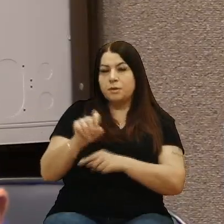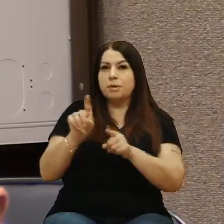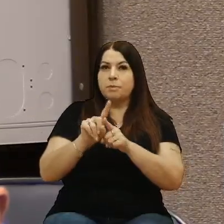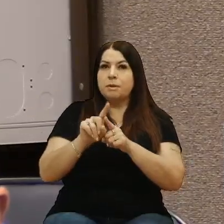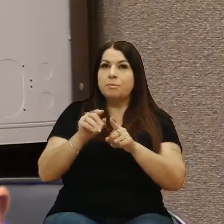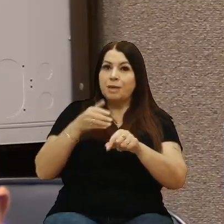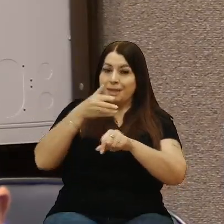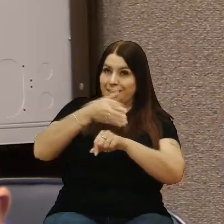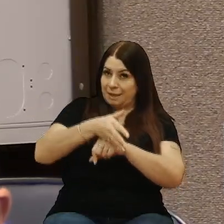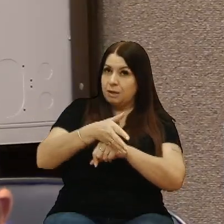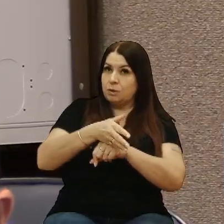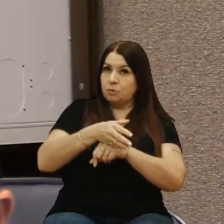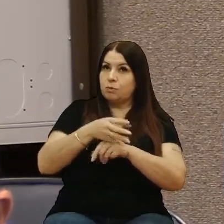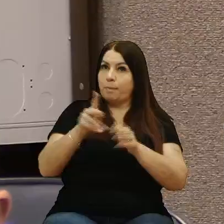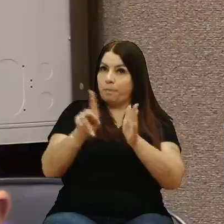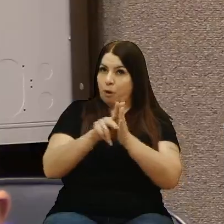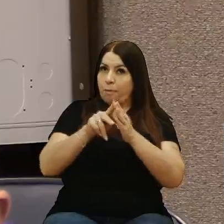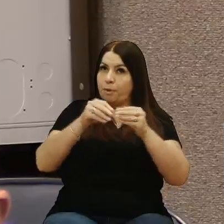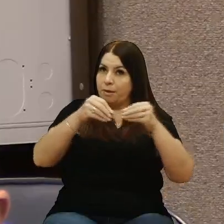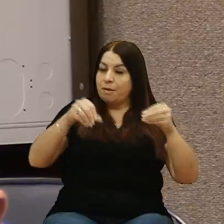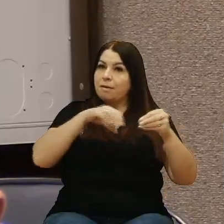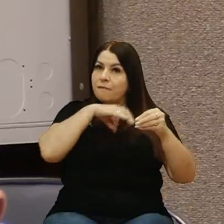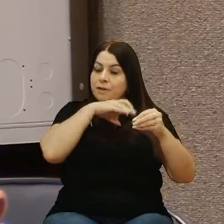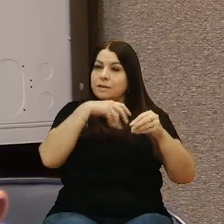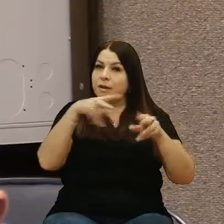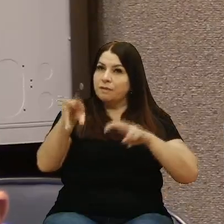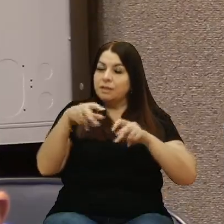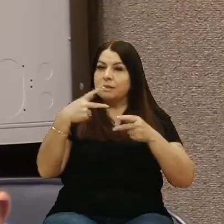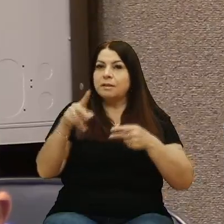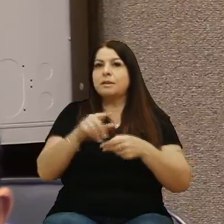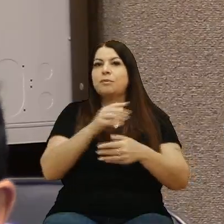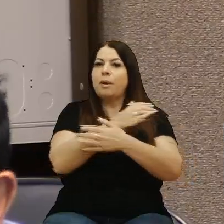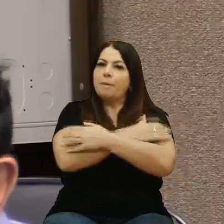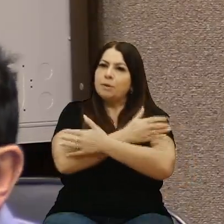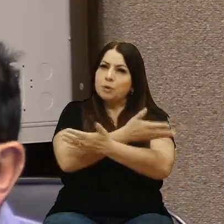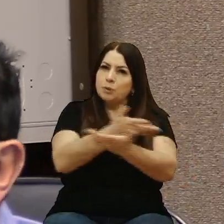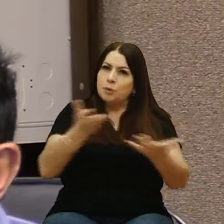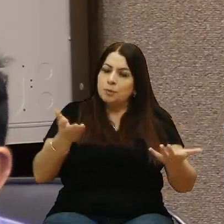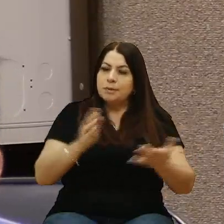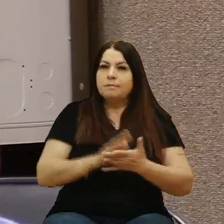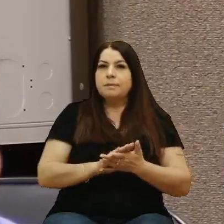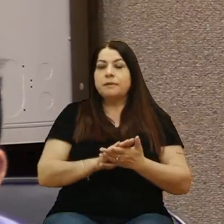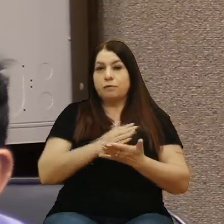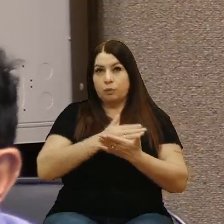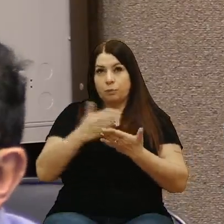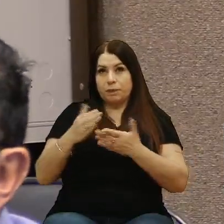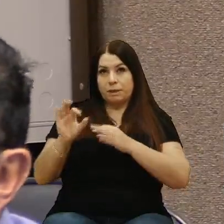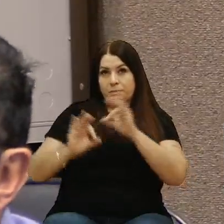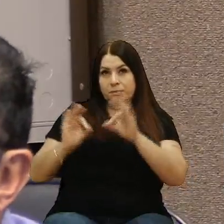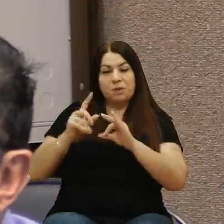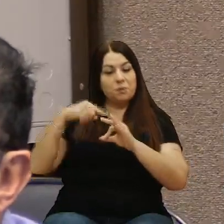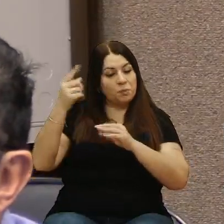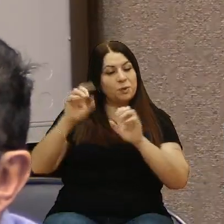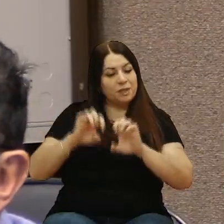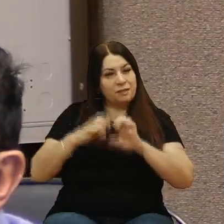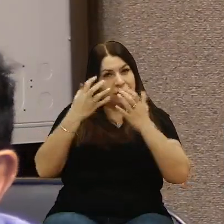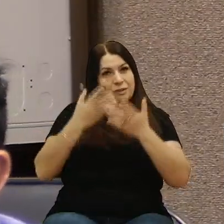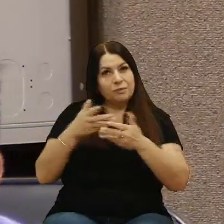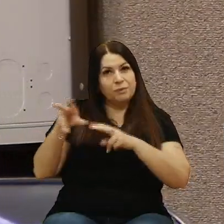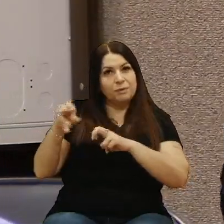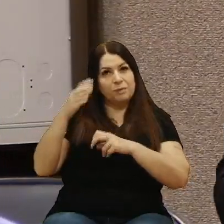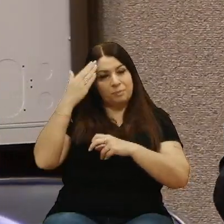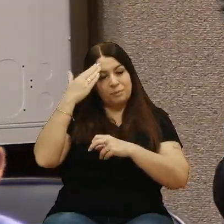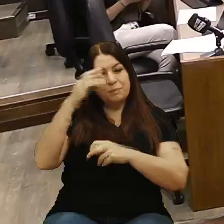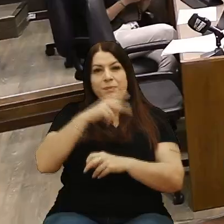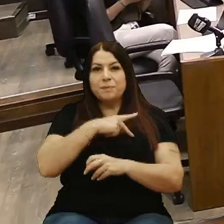passar por dentro das propriedades dele, lá da fazenda dele. Então, um abraço a todos e já vamos começar a preparar próximos eventos lá no interior.